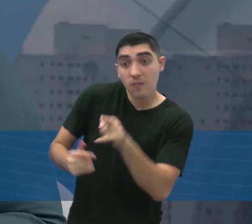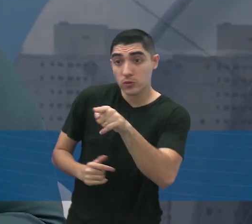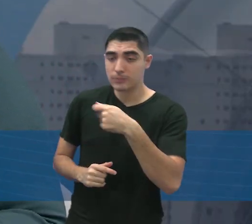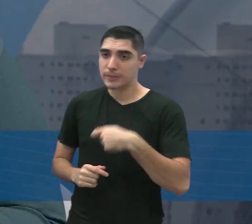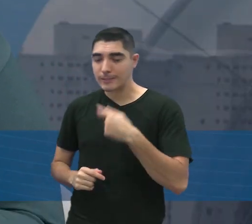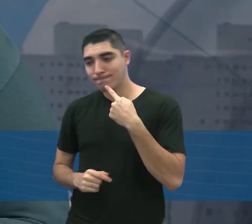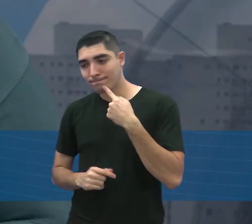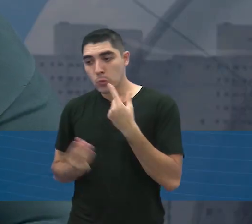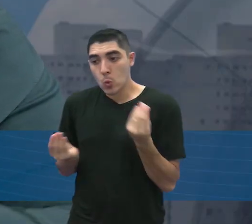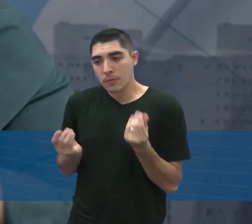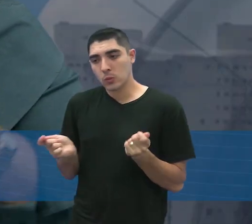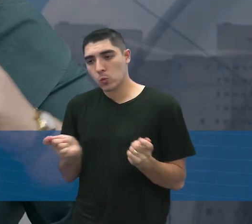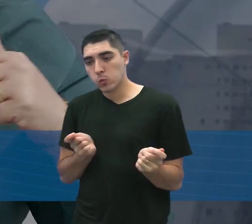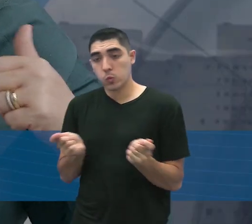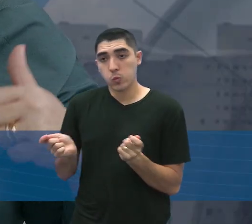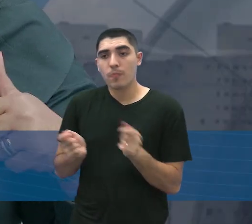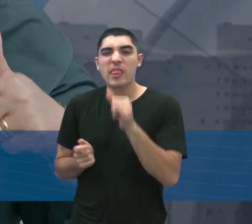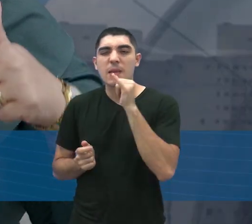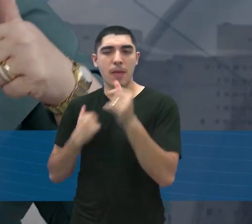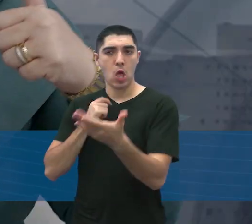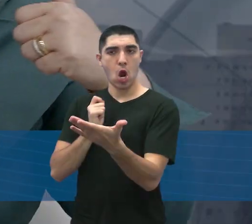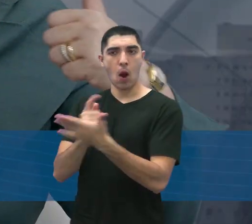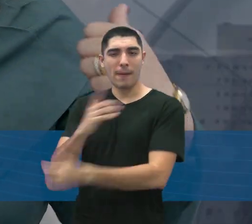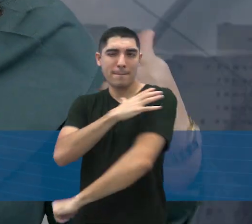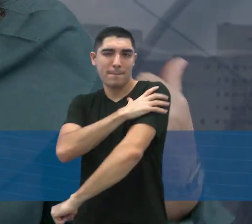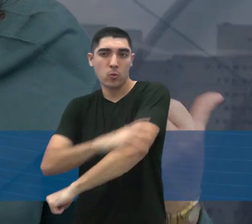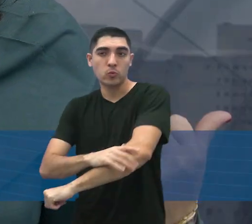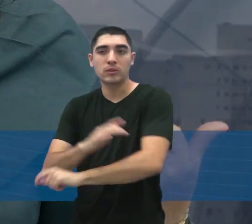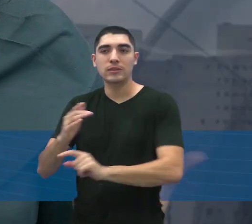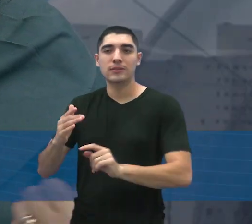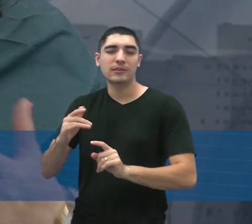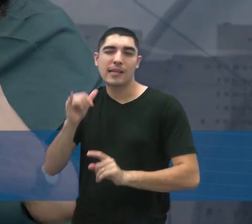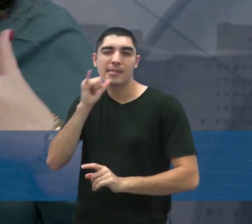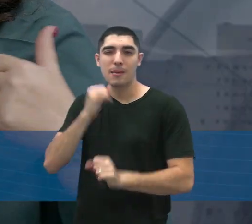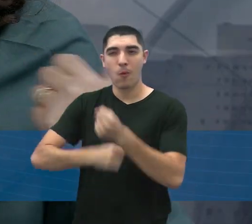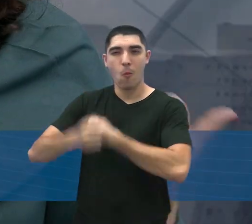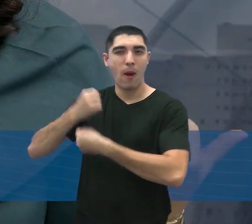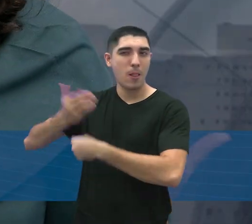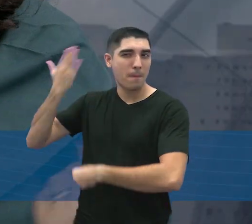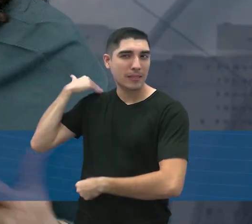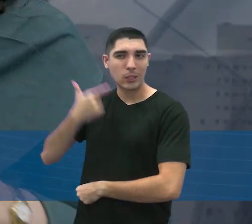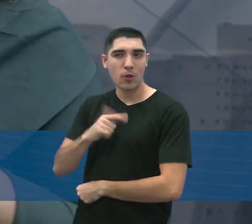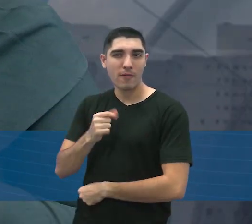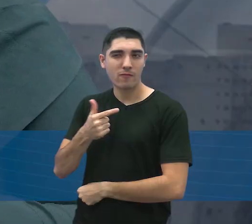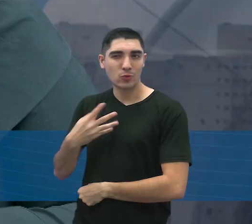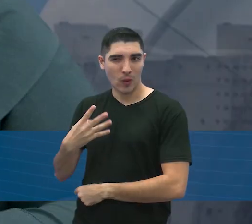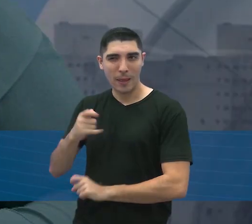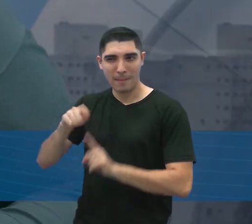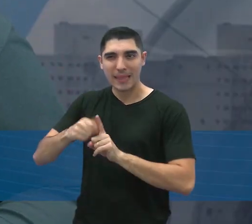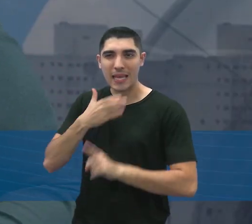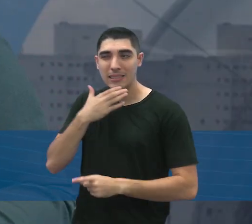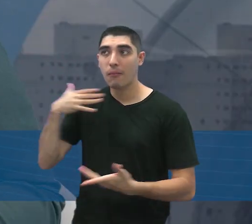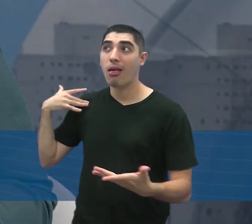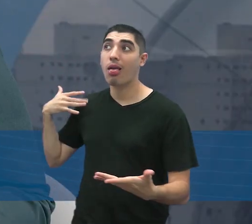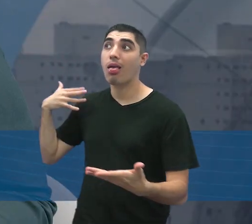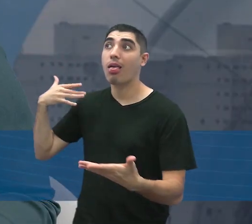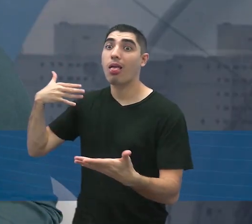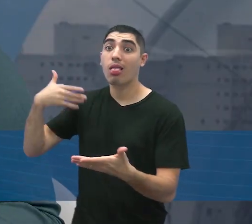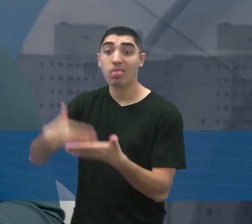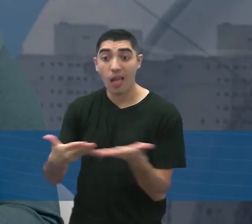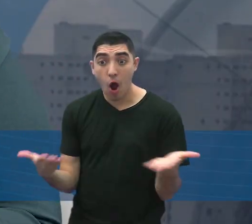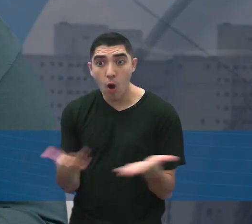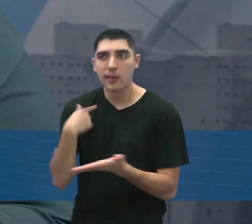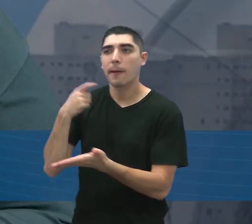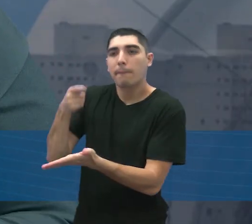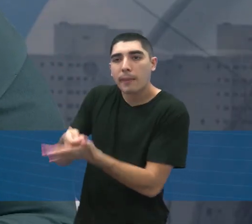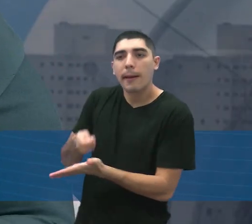meses. Então, às vezes, você comprou uma blusinha lá no Natal do ano passado, de 2024, Sim. e está pagando a blusinha até agora.